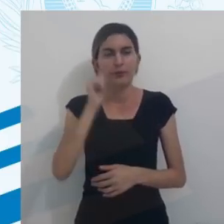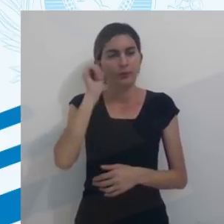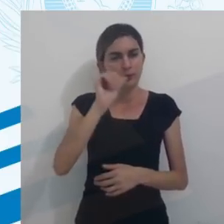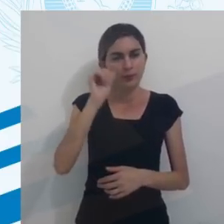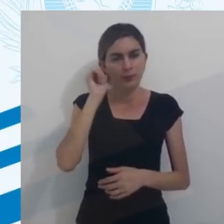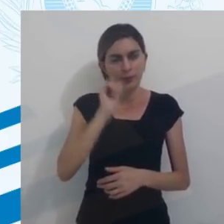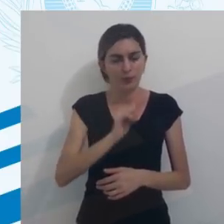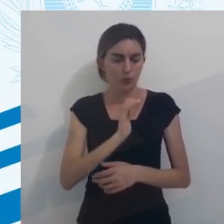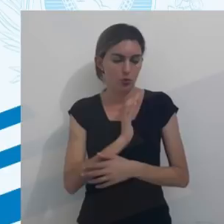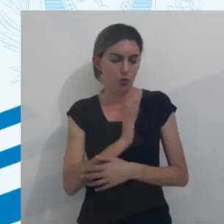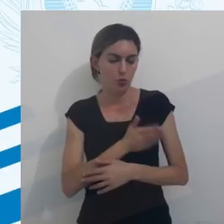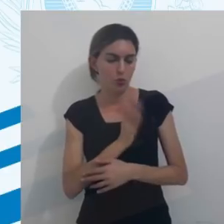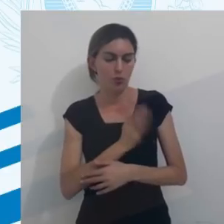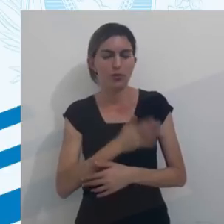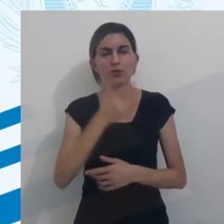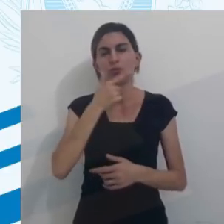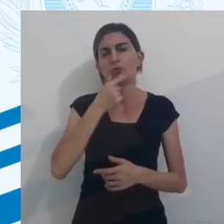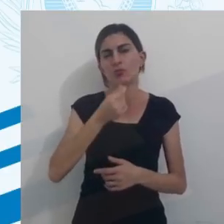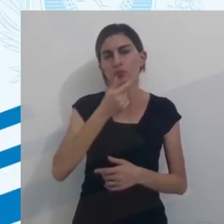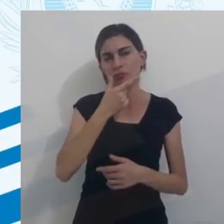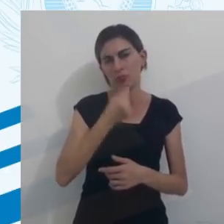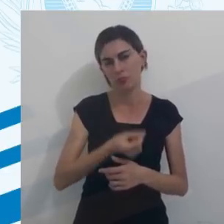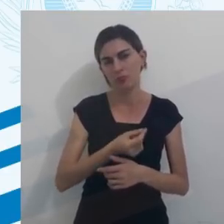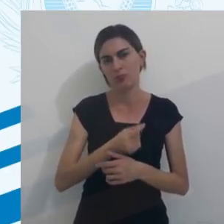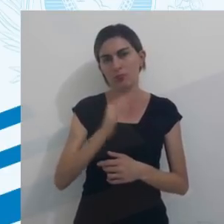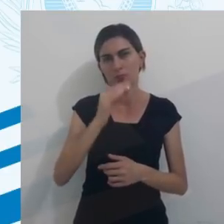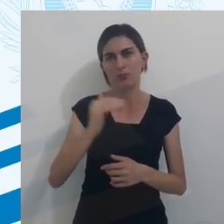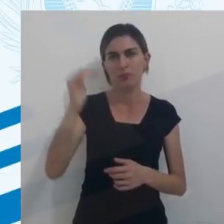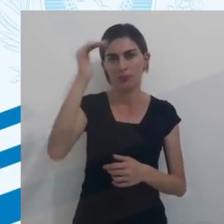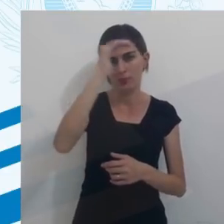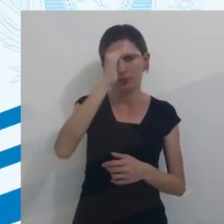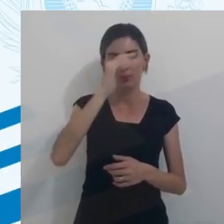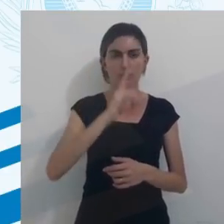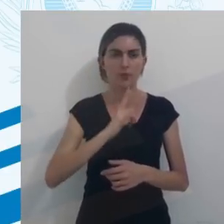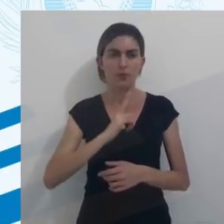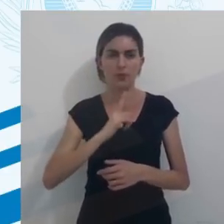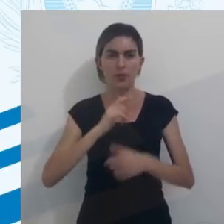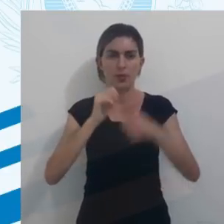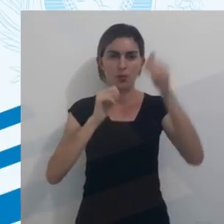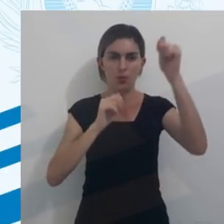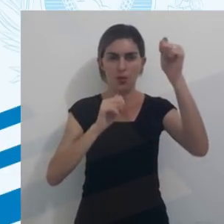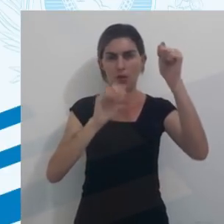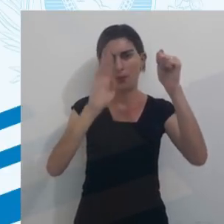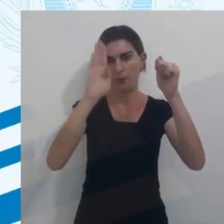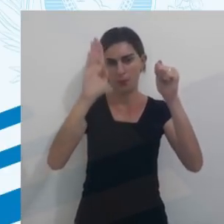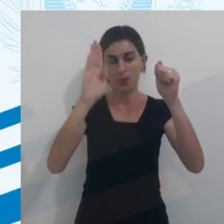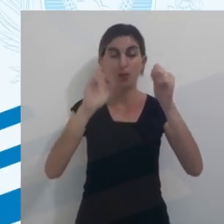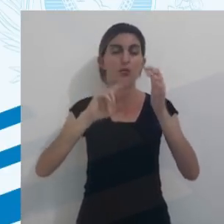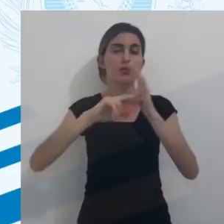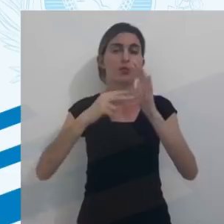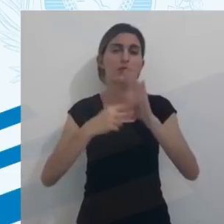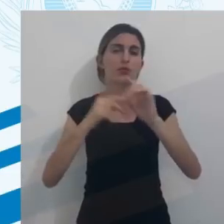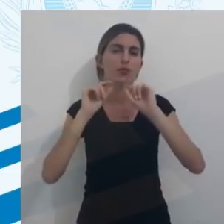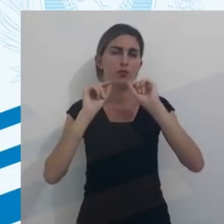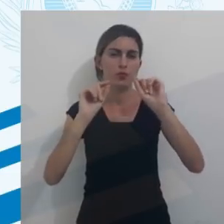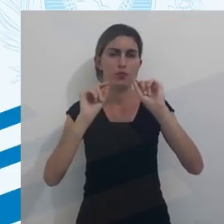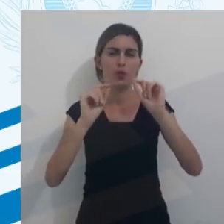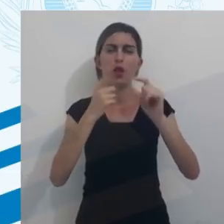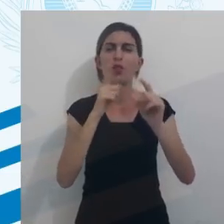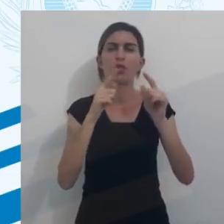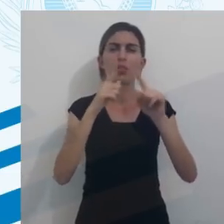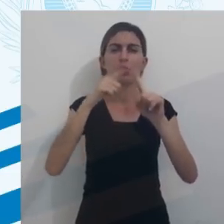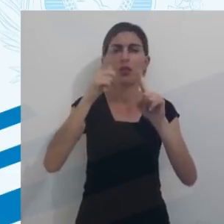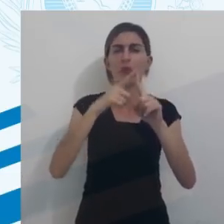tem uma imagem de um coração masculino, aí lá em cima dessa imagem tem um A e tem um B, quer dizer o quê? Tipo